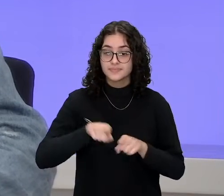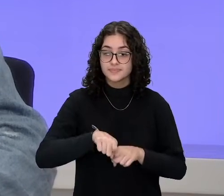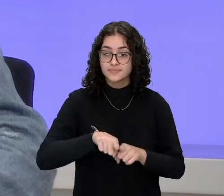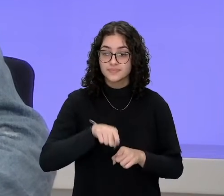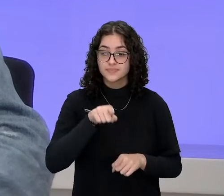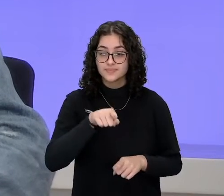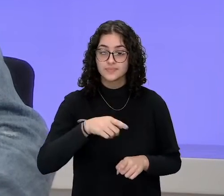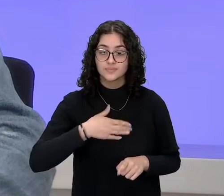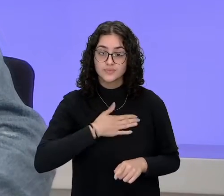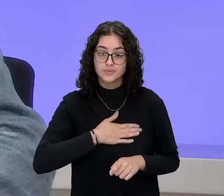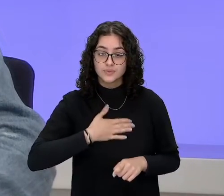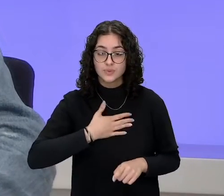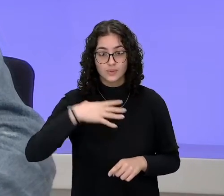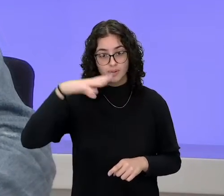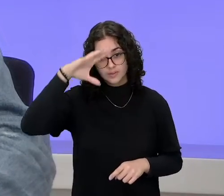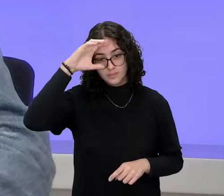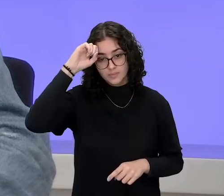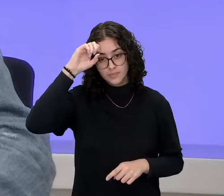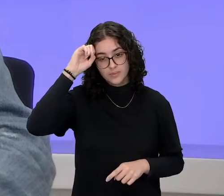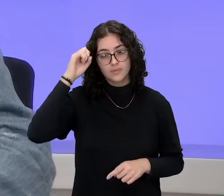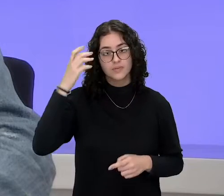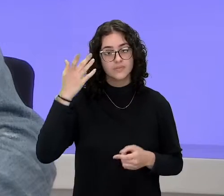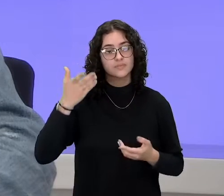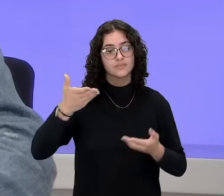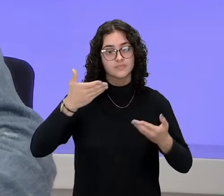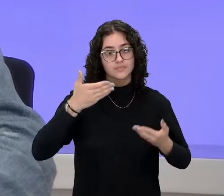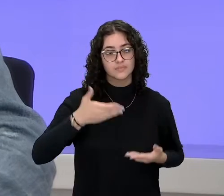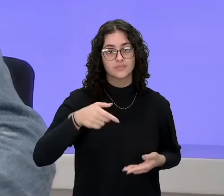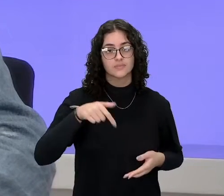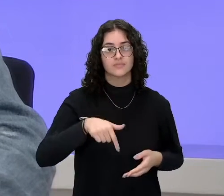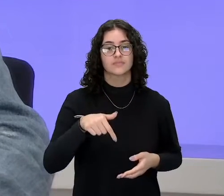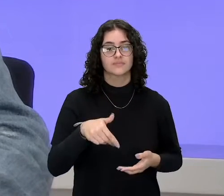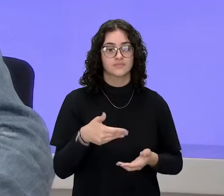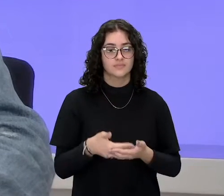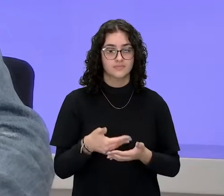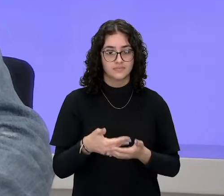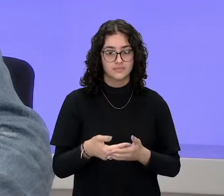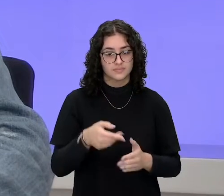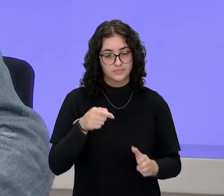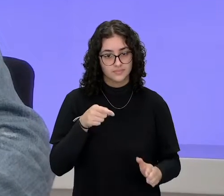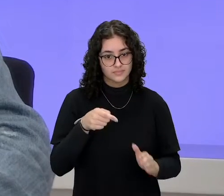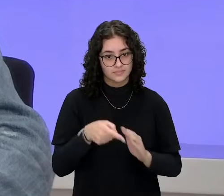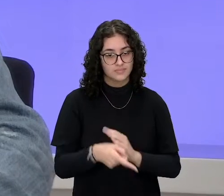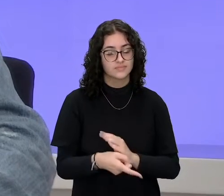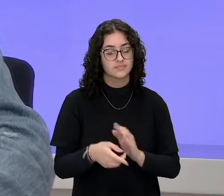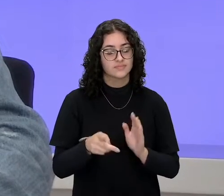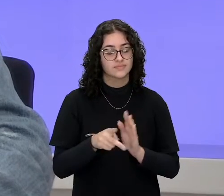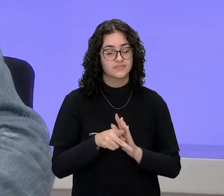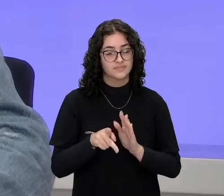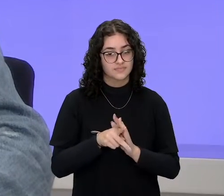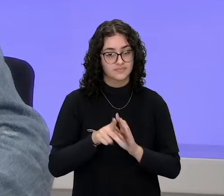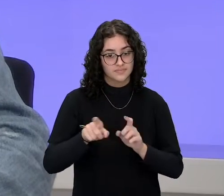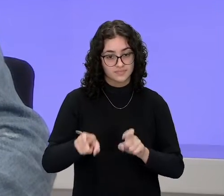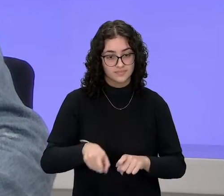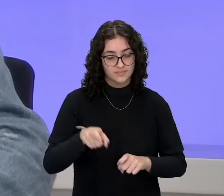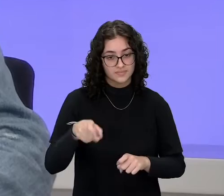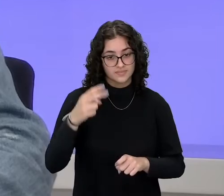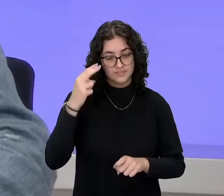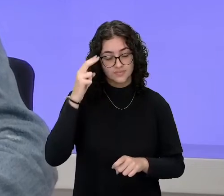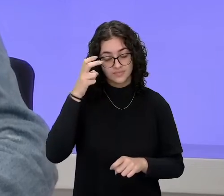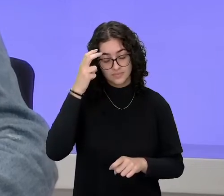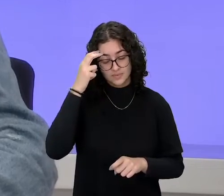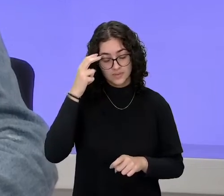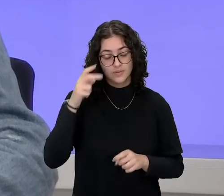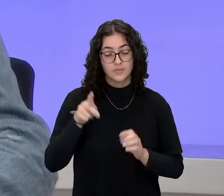que gosta de sempre aprender mais, seja muito bem-vindo a mais uma aula do nosso aprofundamento à cultura do solo do Campo à